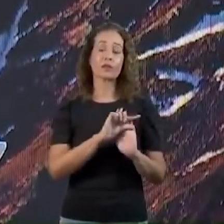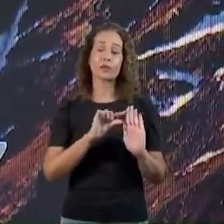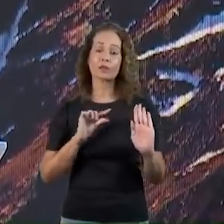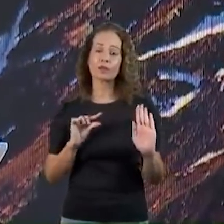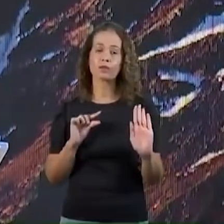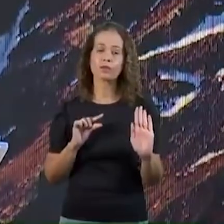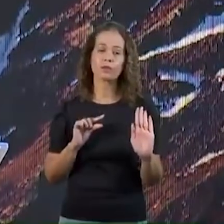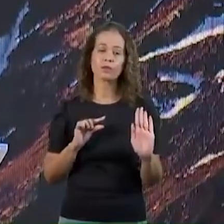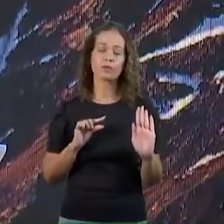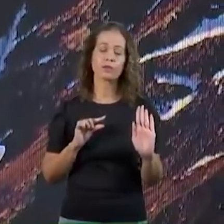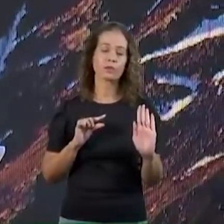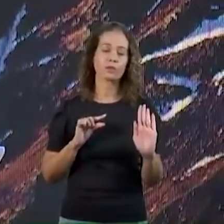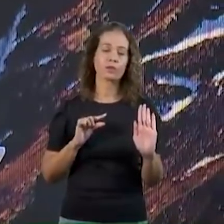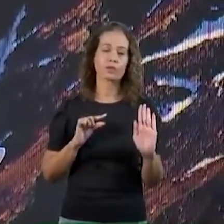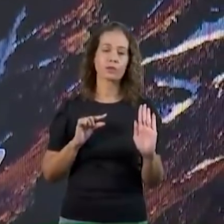verso de número